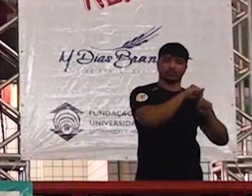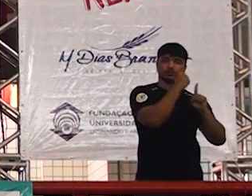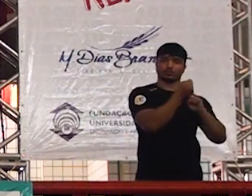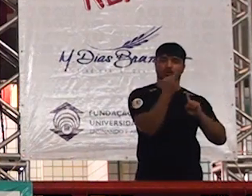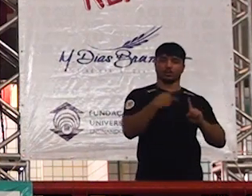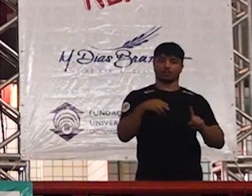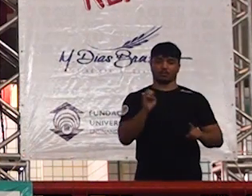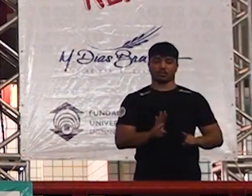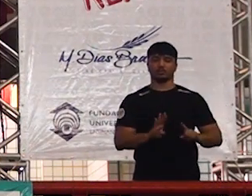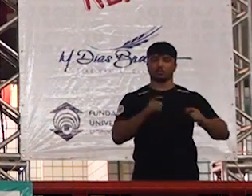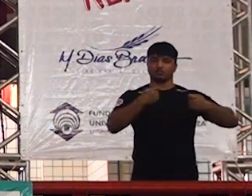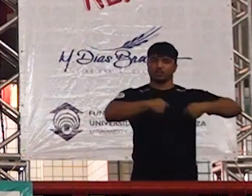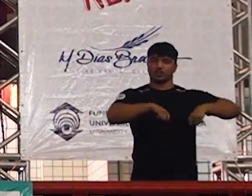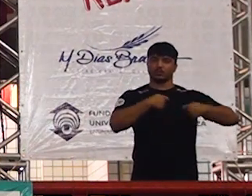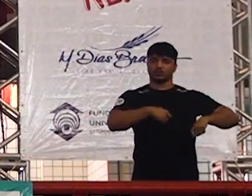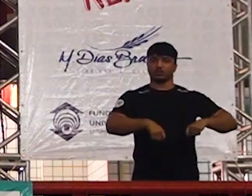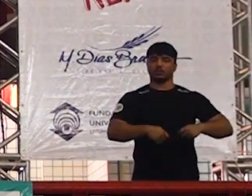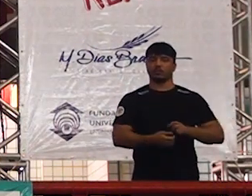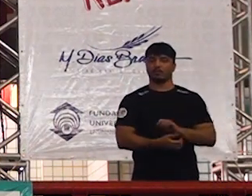Brasil necessita?